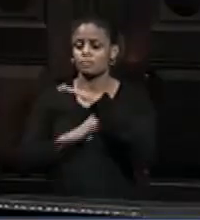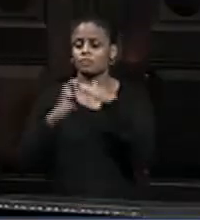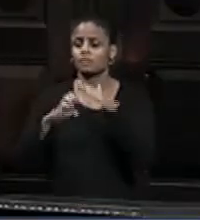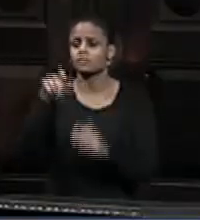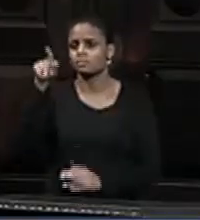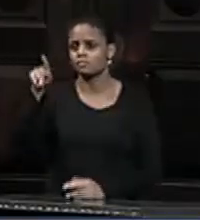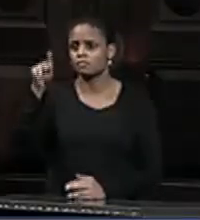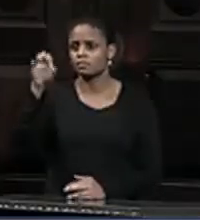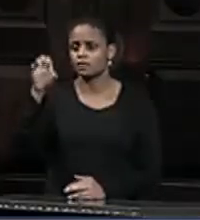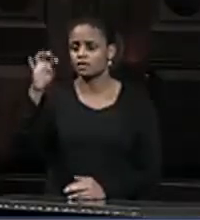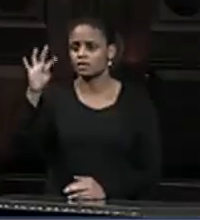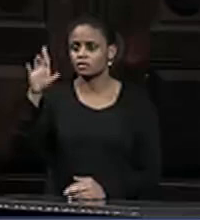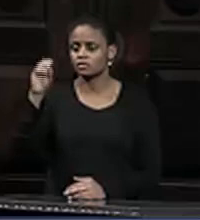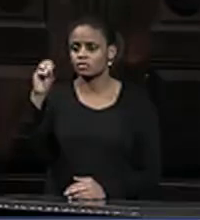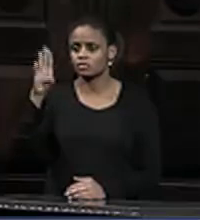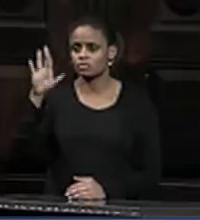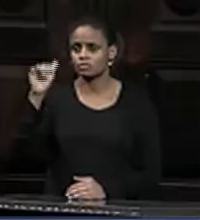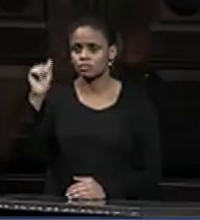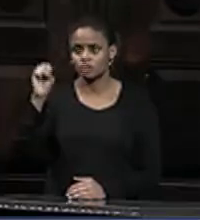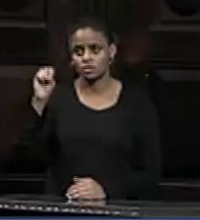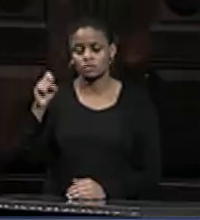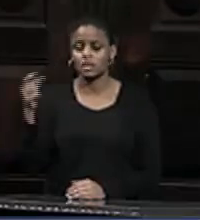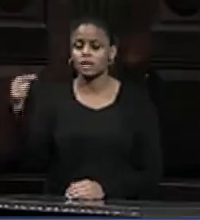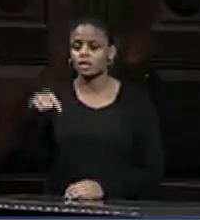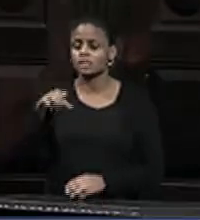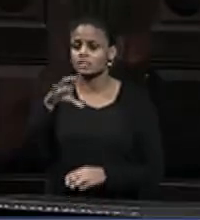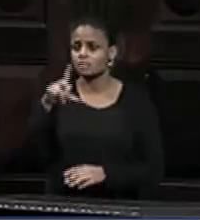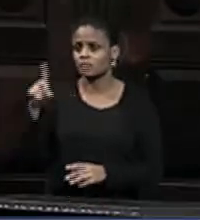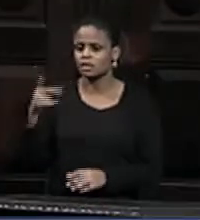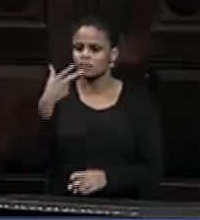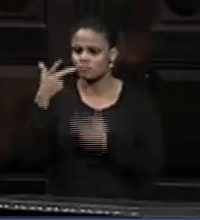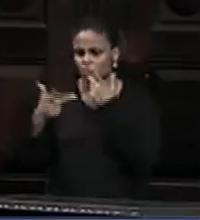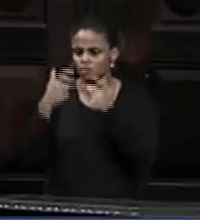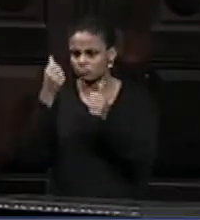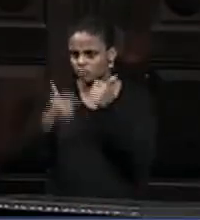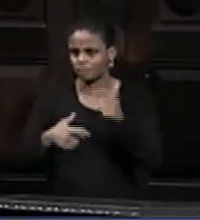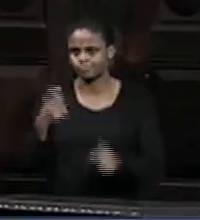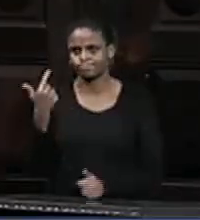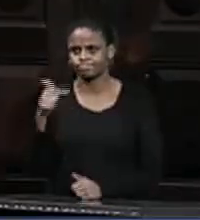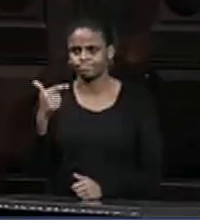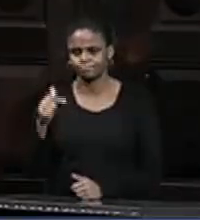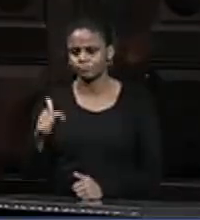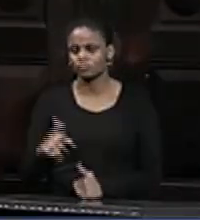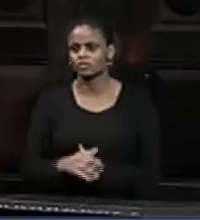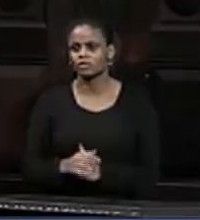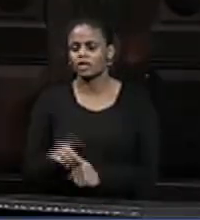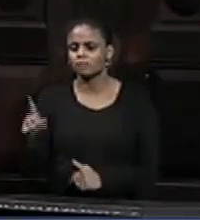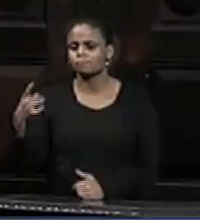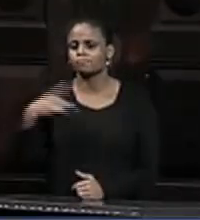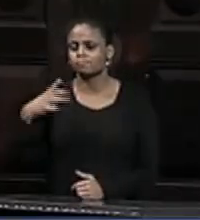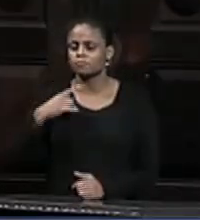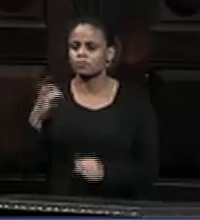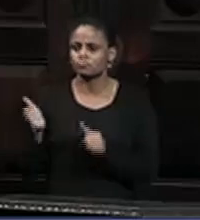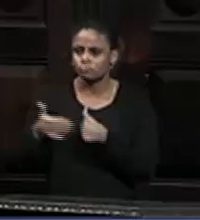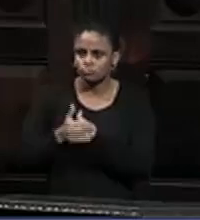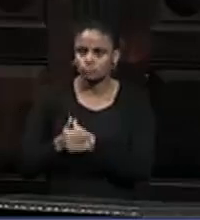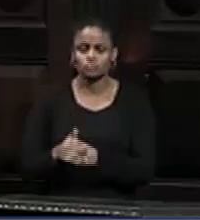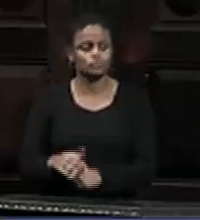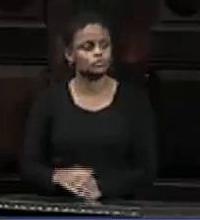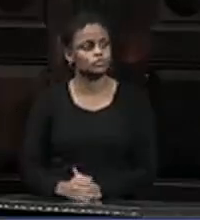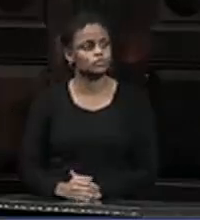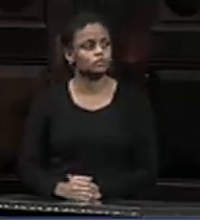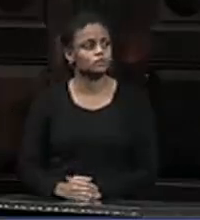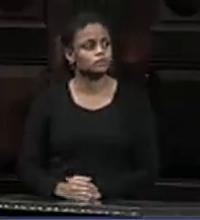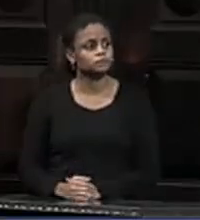para não vir aqui prestar depoimento na CPI, nem enviar documentos. Temia o quê? Temia o quê?